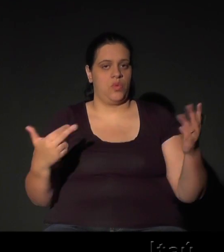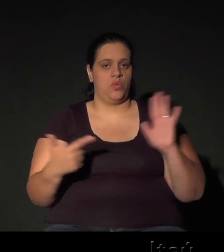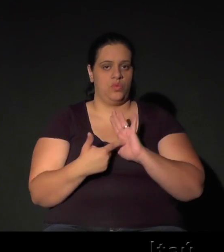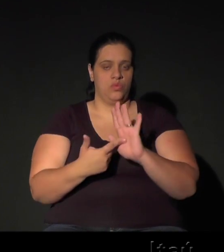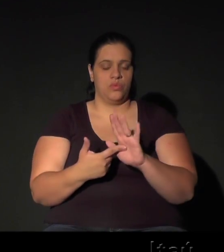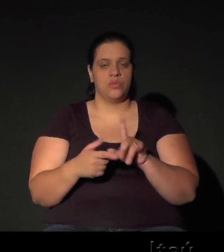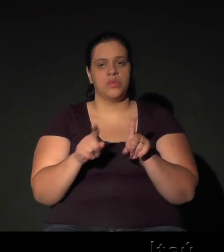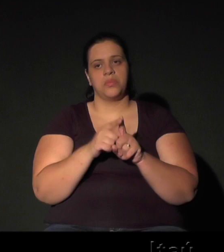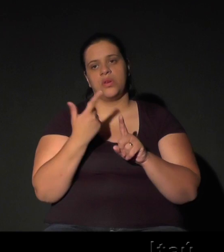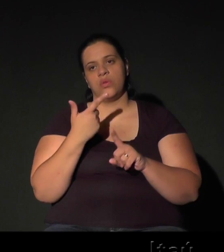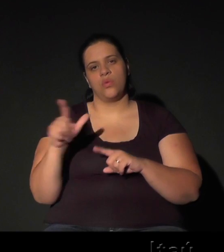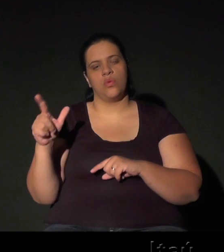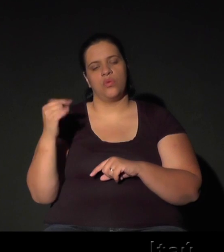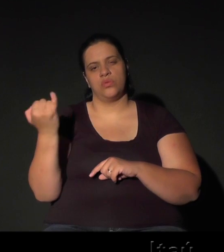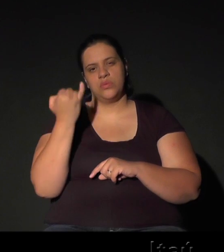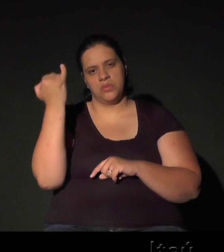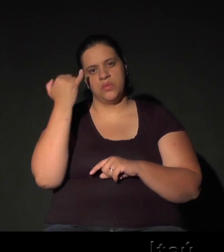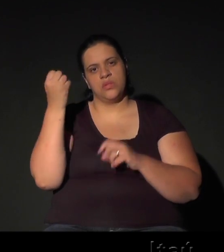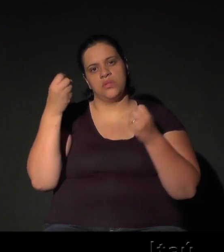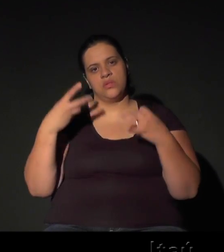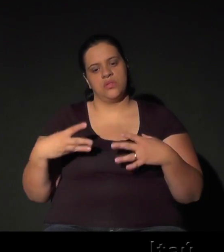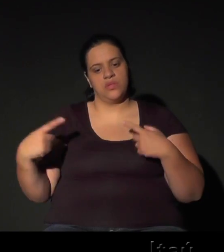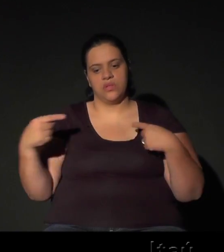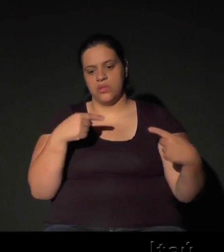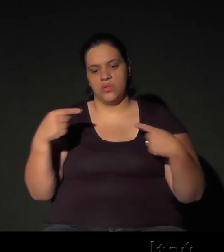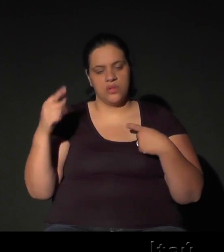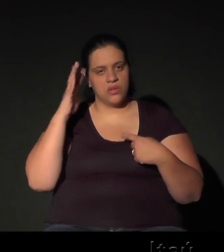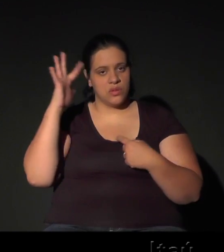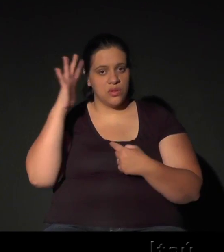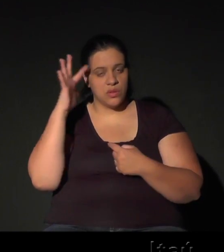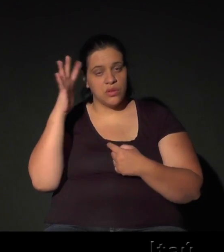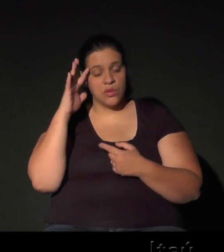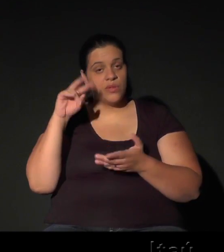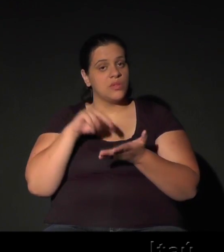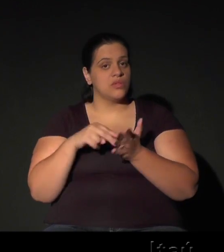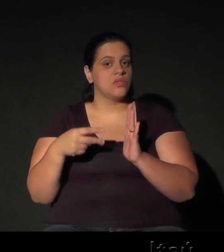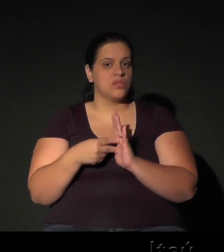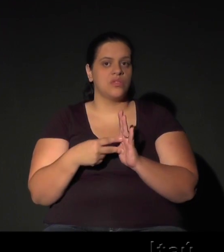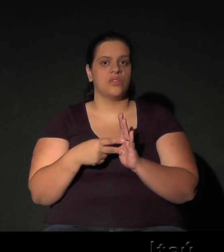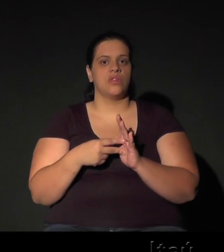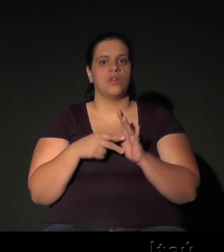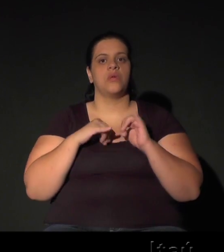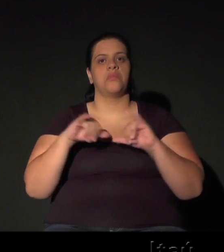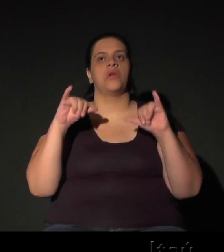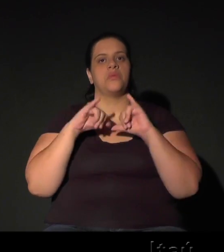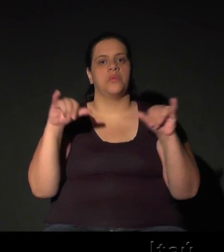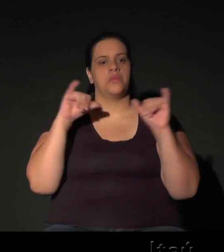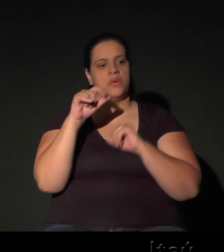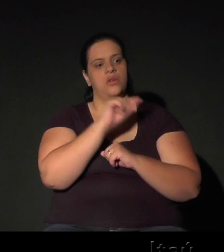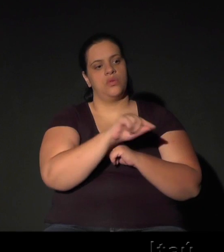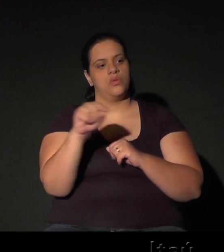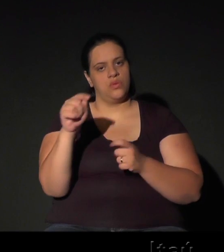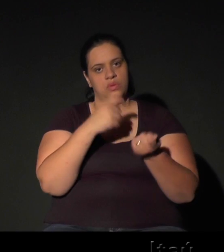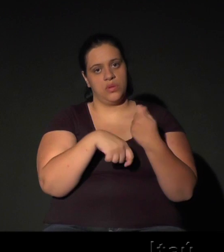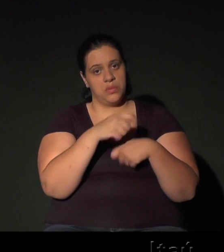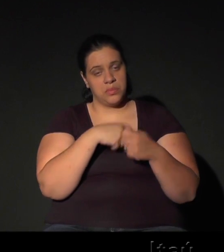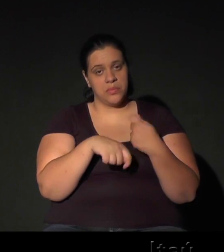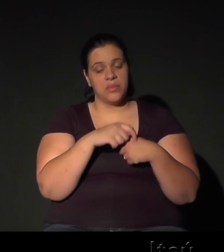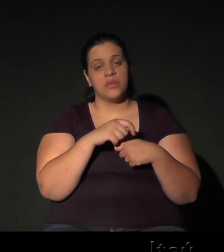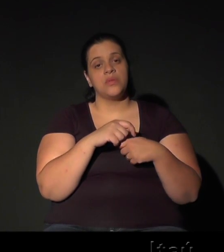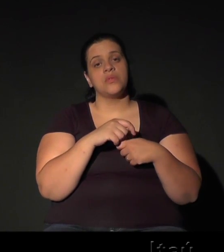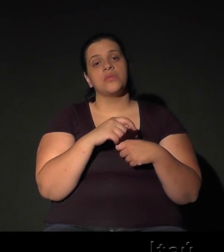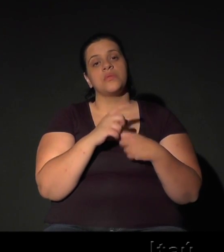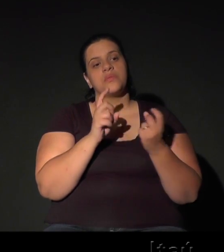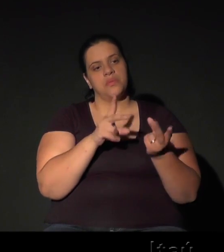outra outra expressão que eu acho decisiva além dessa questão da disputa do Imaginário então não se trata de fazer propaganda dessas empresas mas minimamente